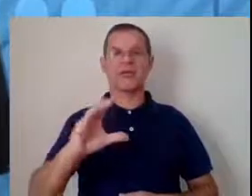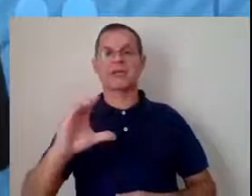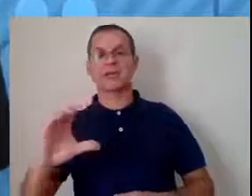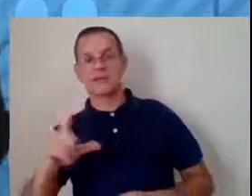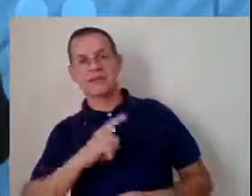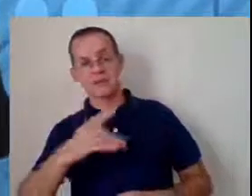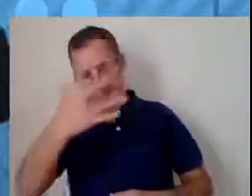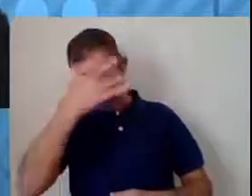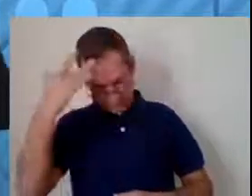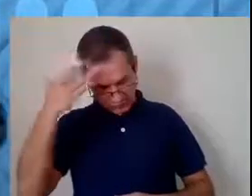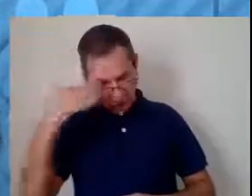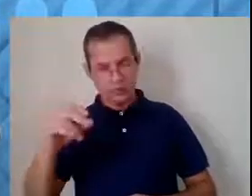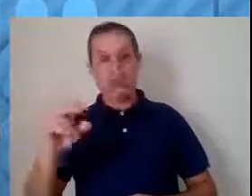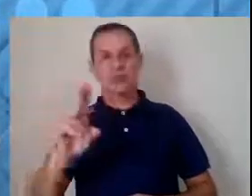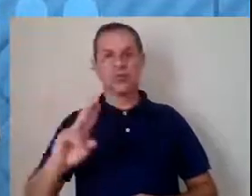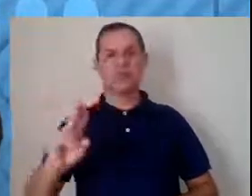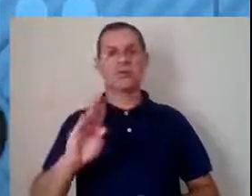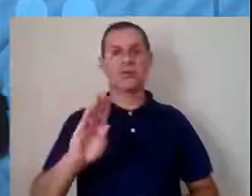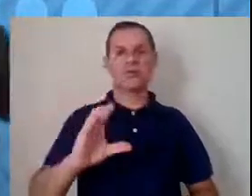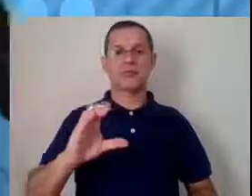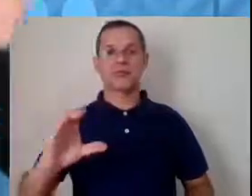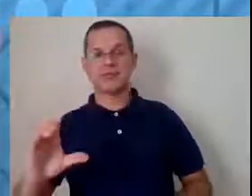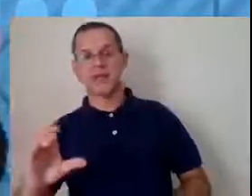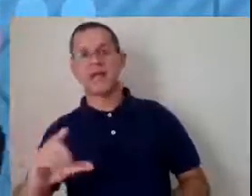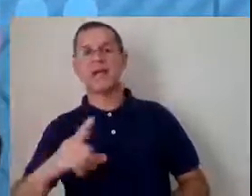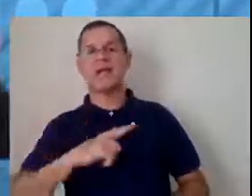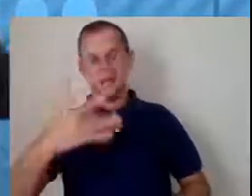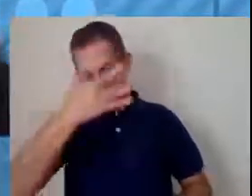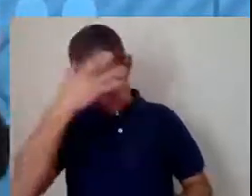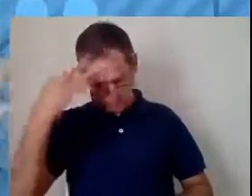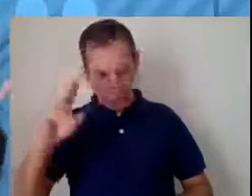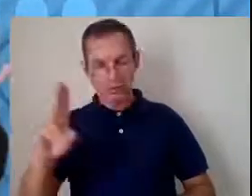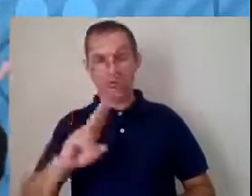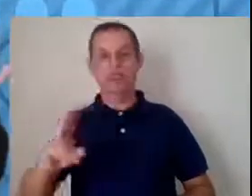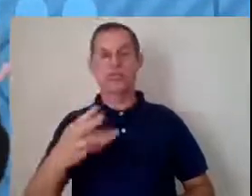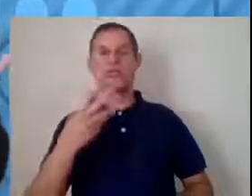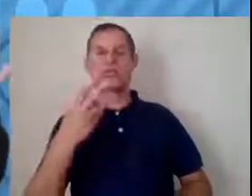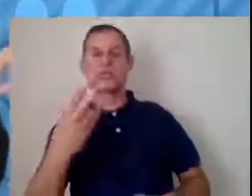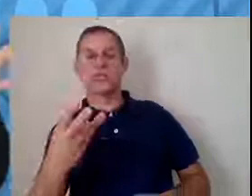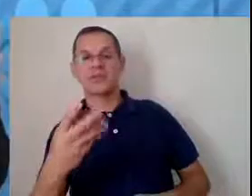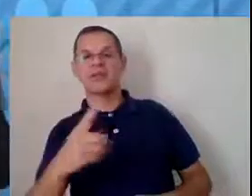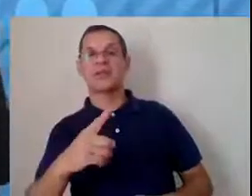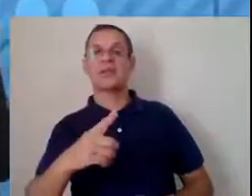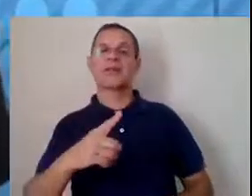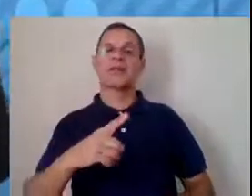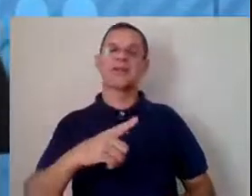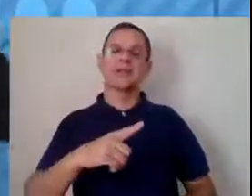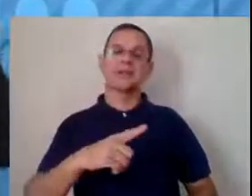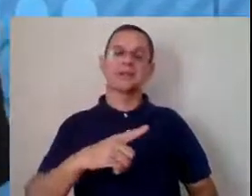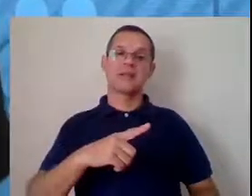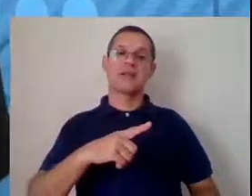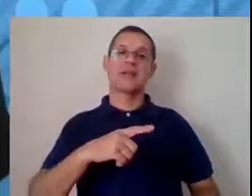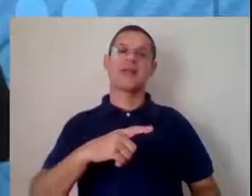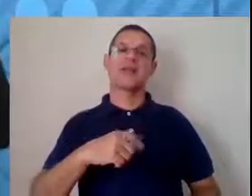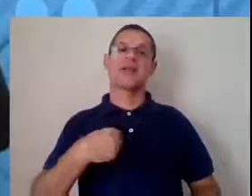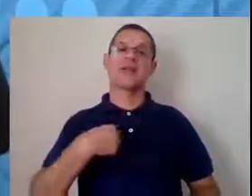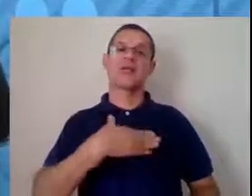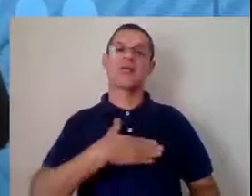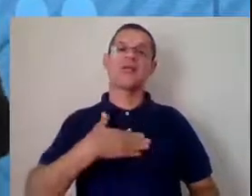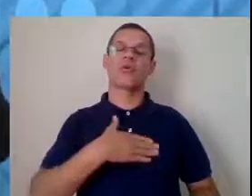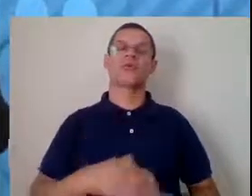e tem pessoas que usam B e C. Tem pessoas que usam os 3, tá? Eu gosto